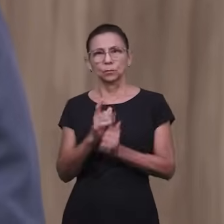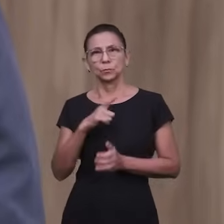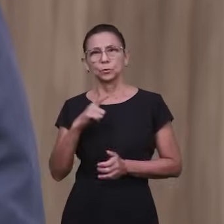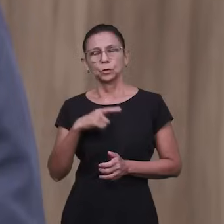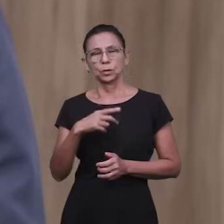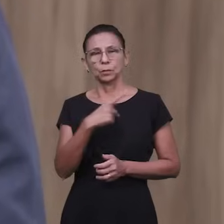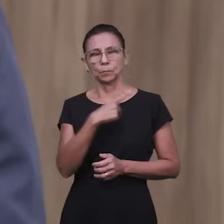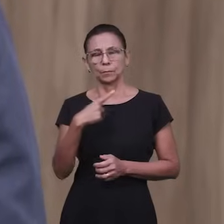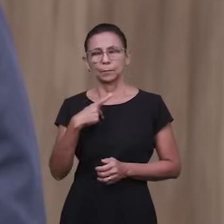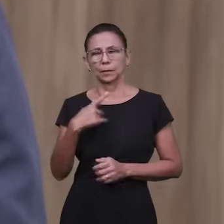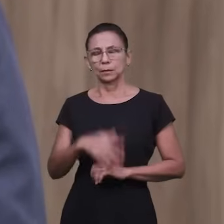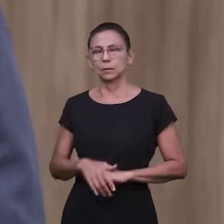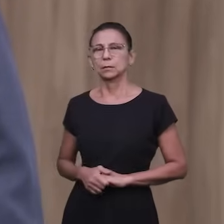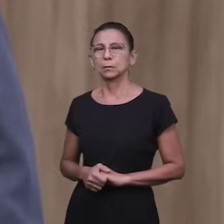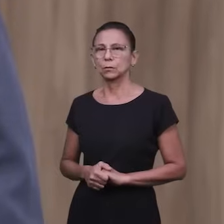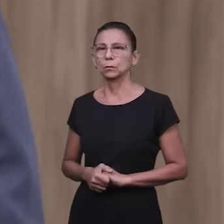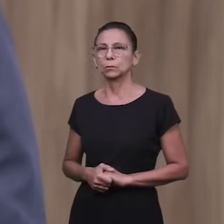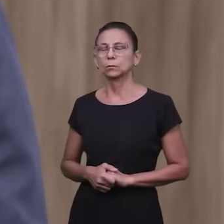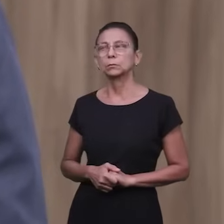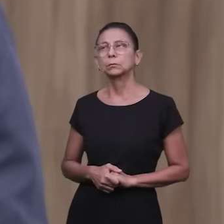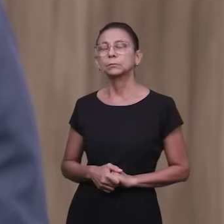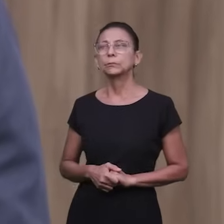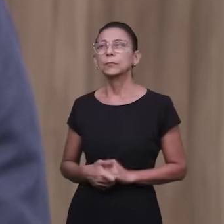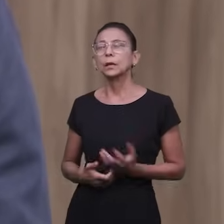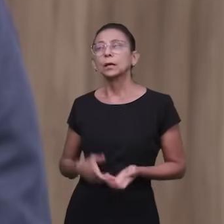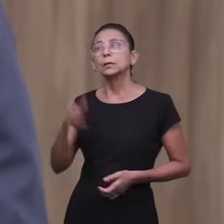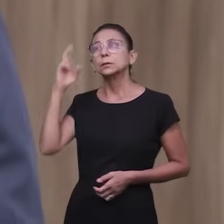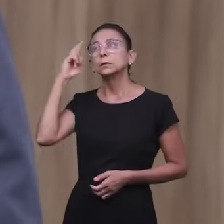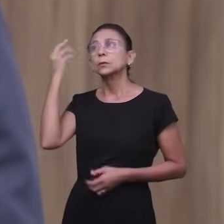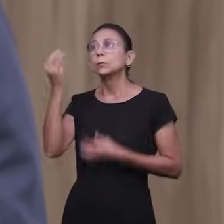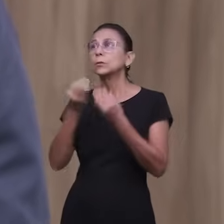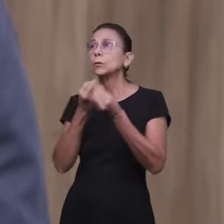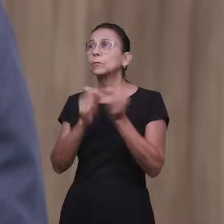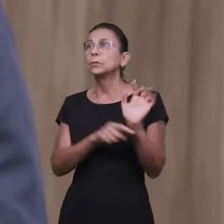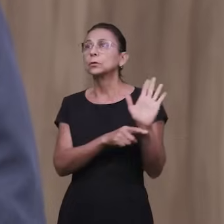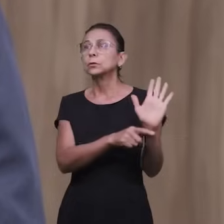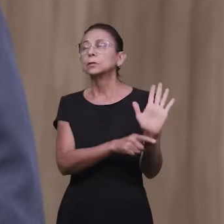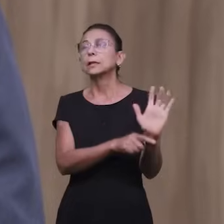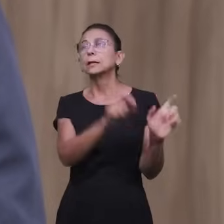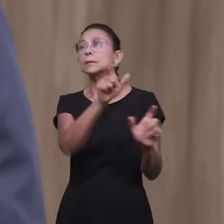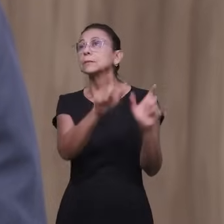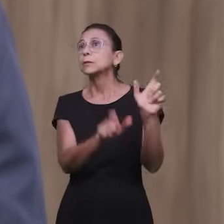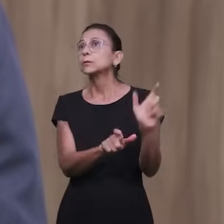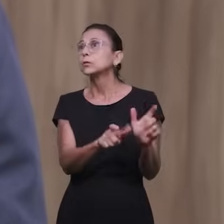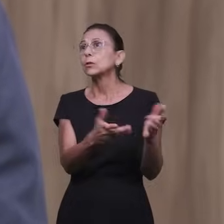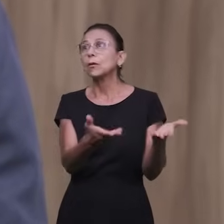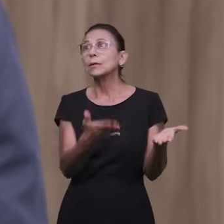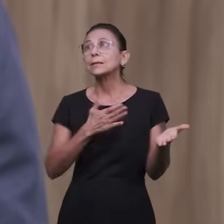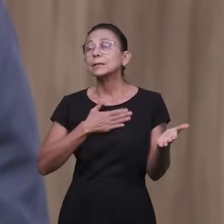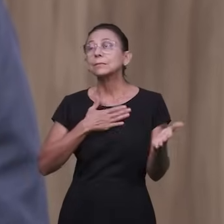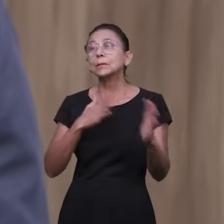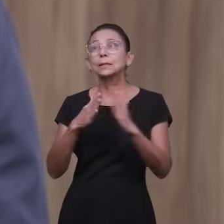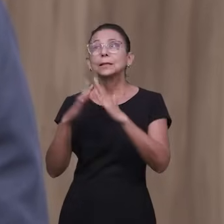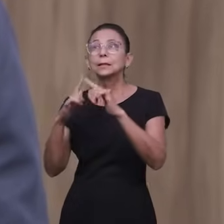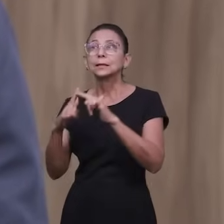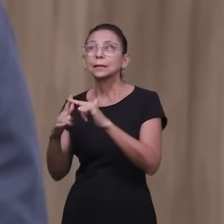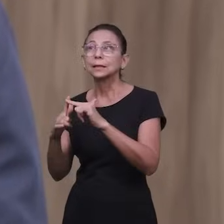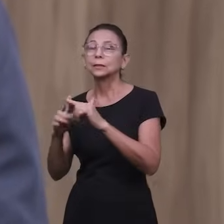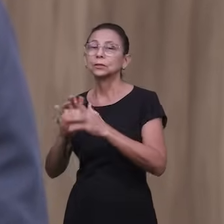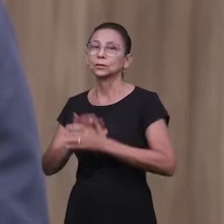essas pessoas? E aí o Senhor usou um outro pastor para entregar a ele uma palavra, um dom espiritual.